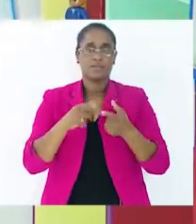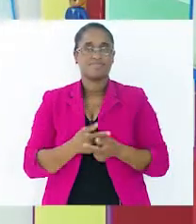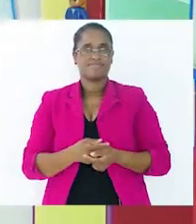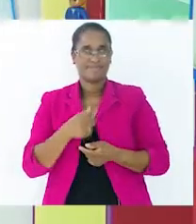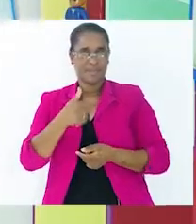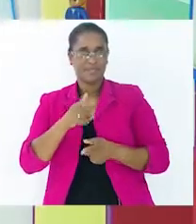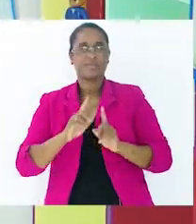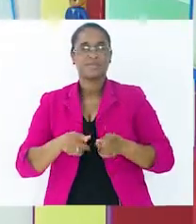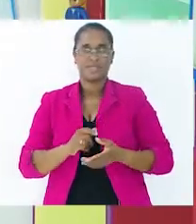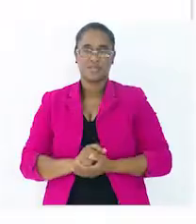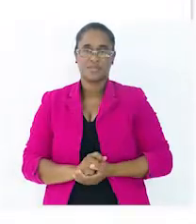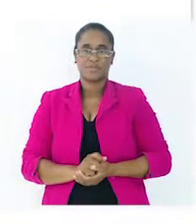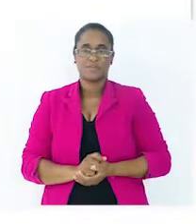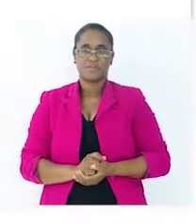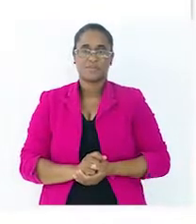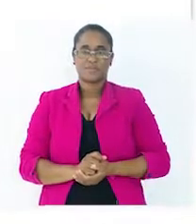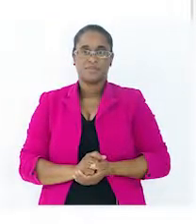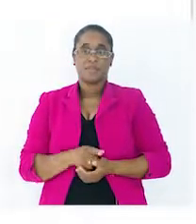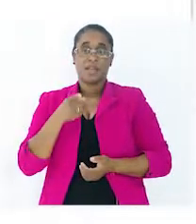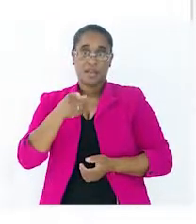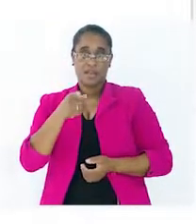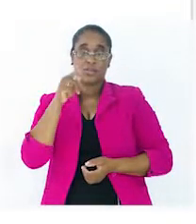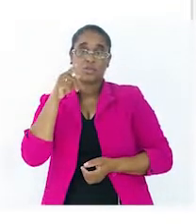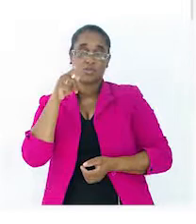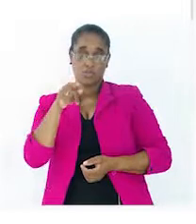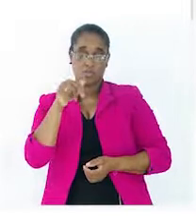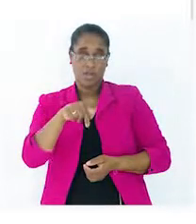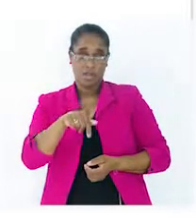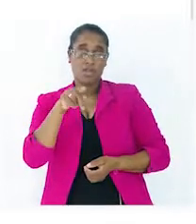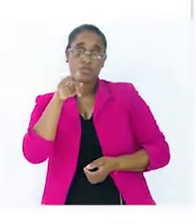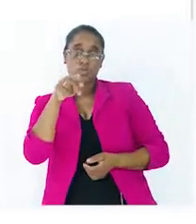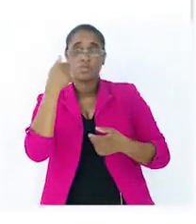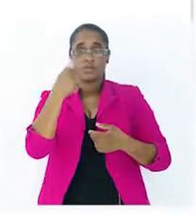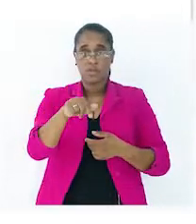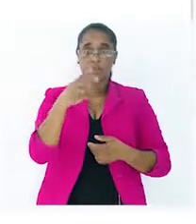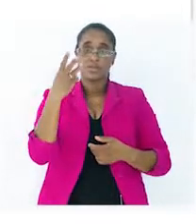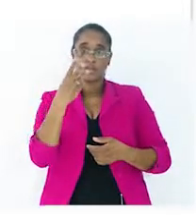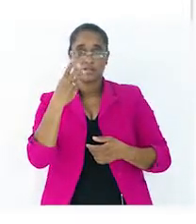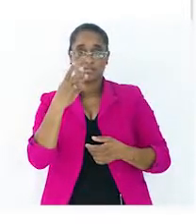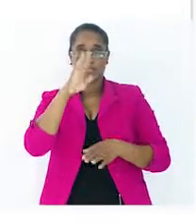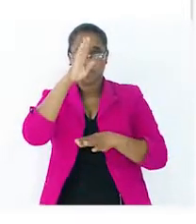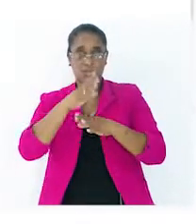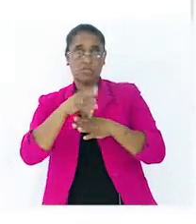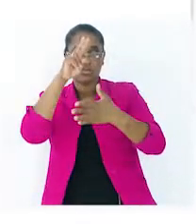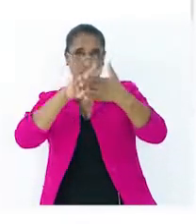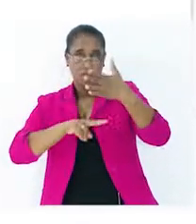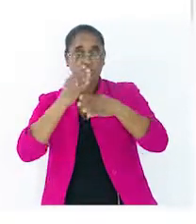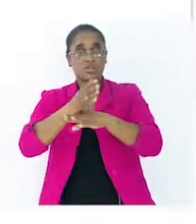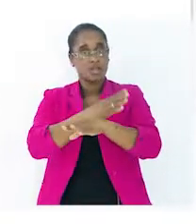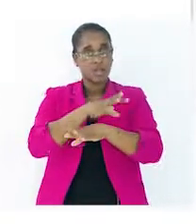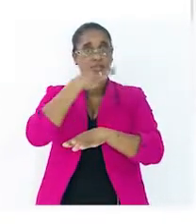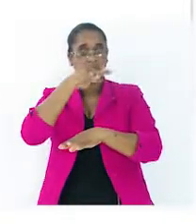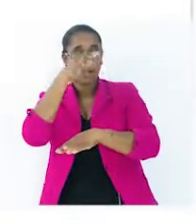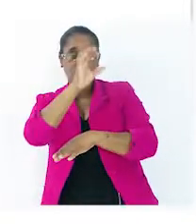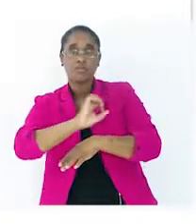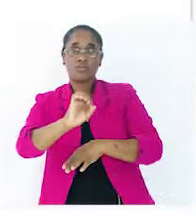Então vamos lá. Aqui tu tens 3 passagens do texto que já vos tinha dito.